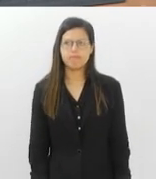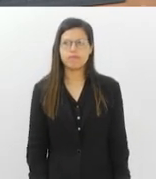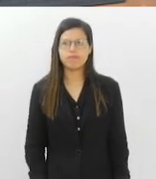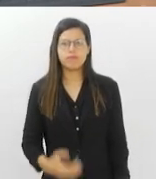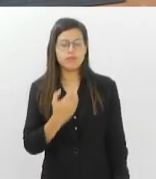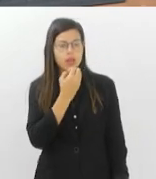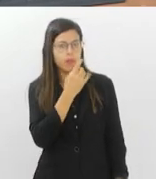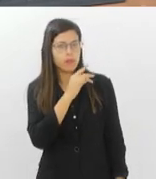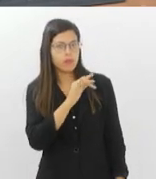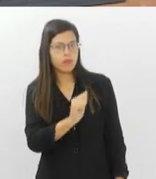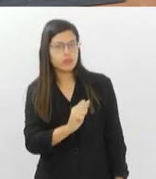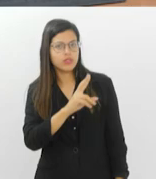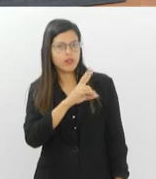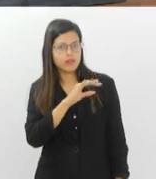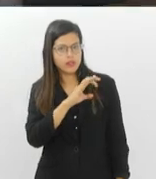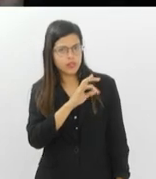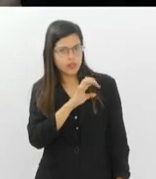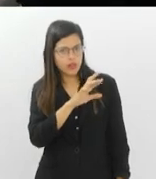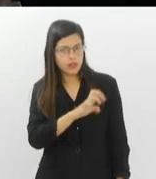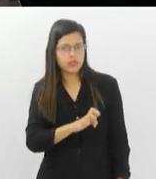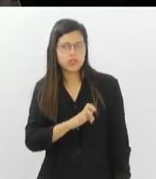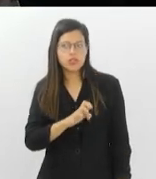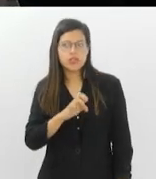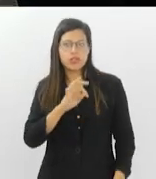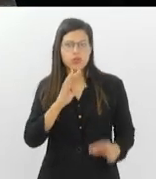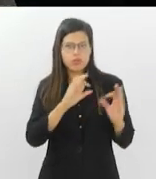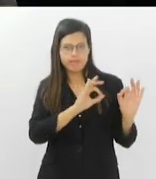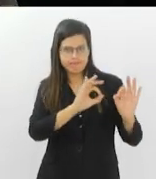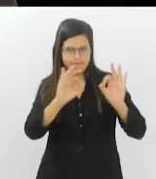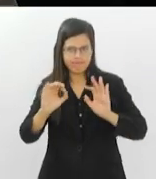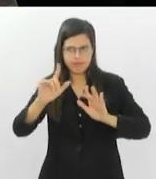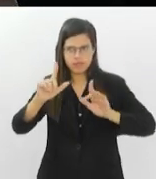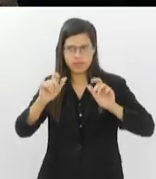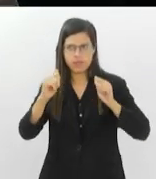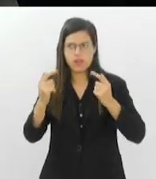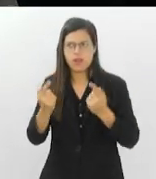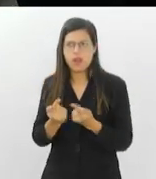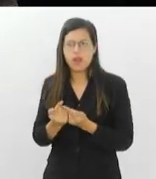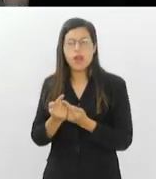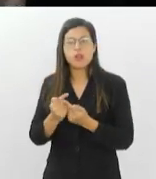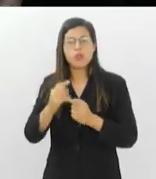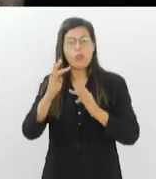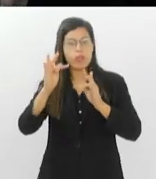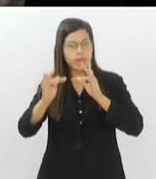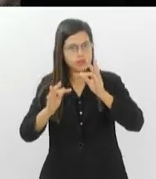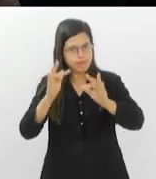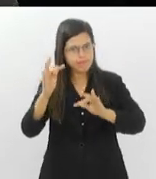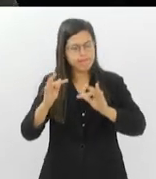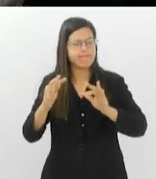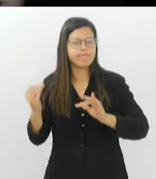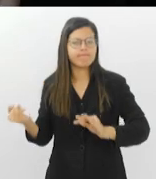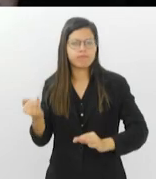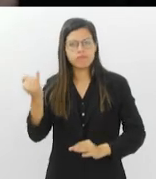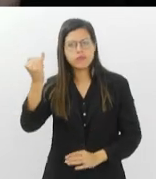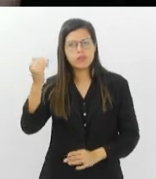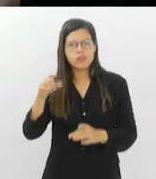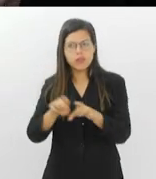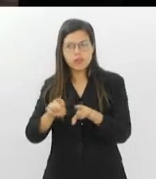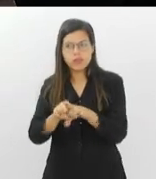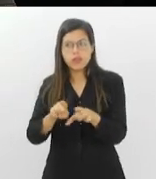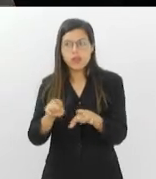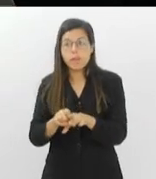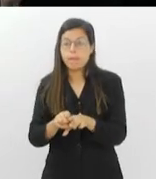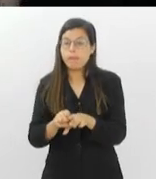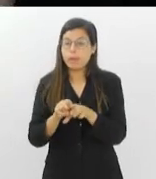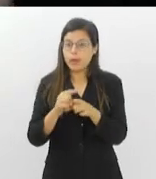Bom dia, Vicente. Bom dia a todos que nos assistem pela TV Alerj. É isso mesmo, o tratamento ele é fundamental e inclui aí também uma dieta